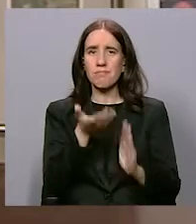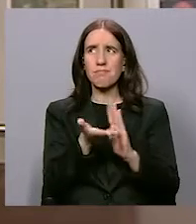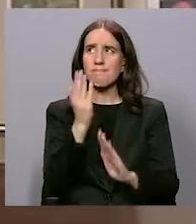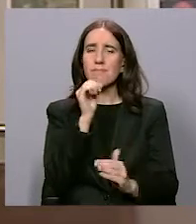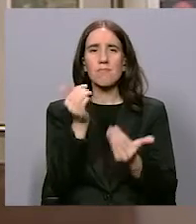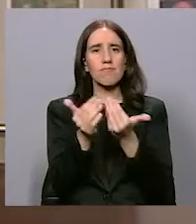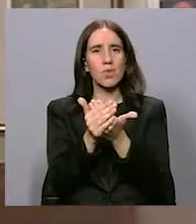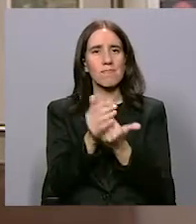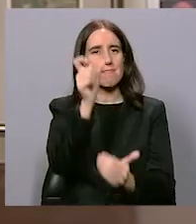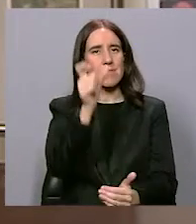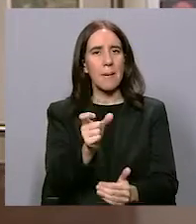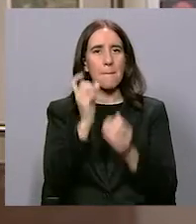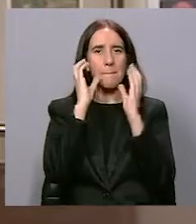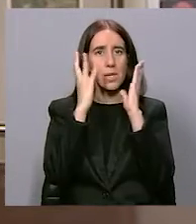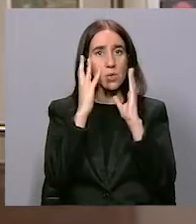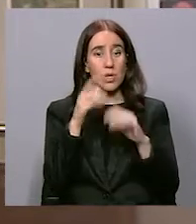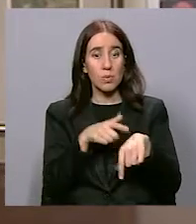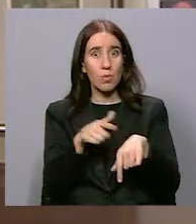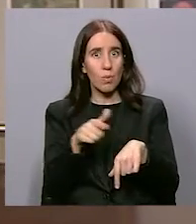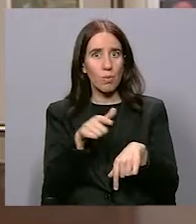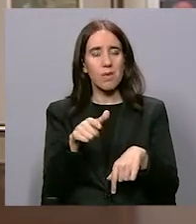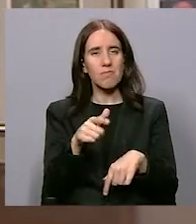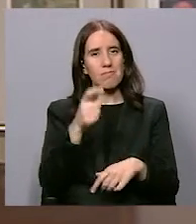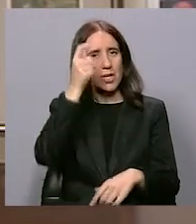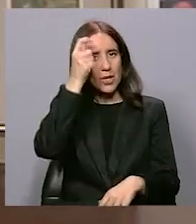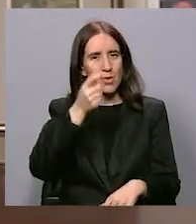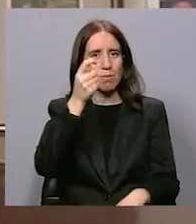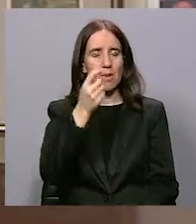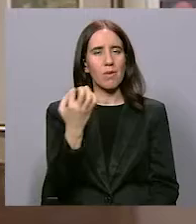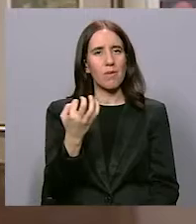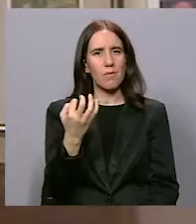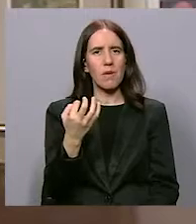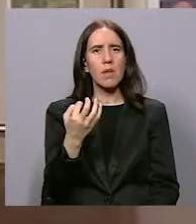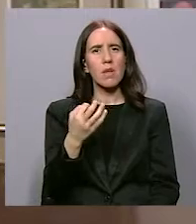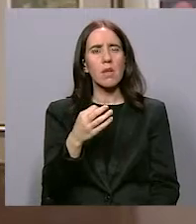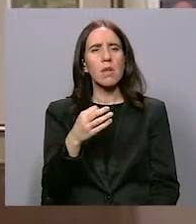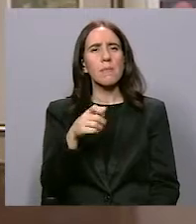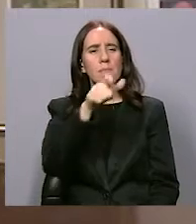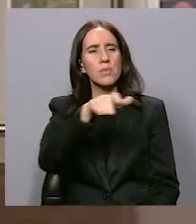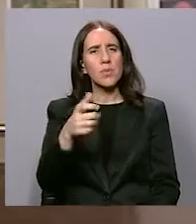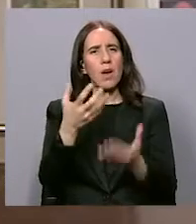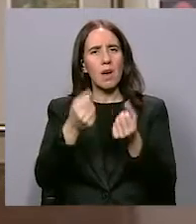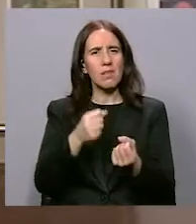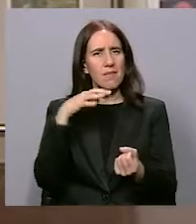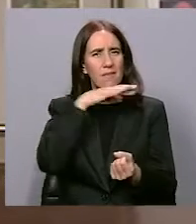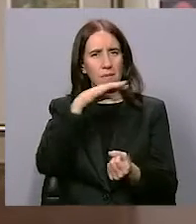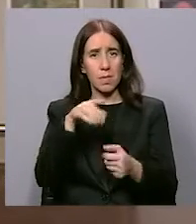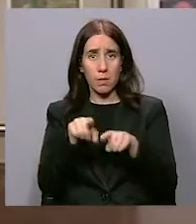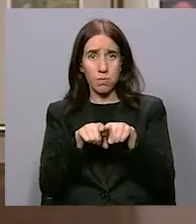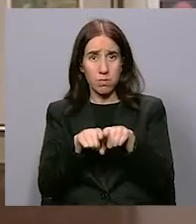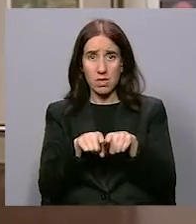mais fáceis reunindo mesmo entre o espírito tantos de tantas famílias